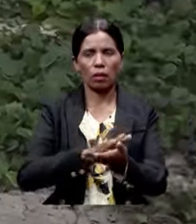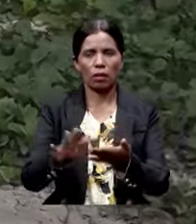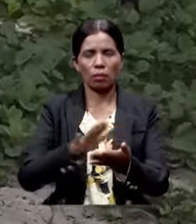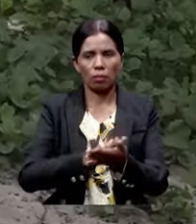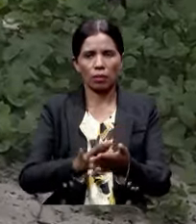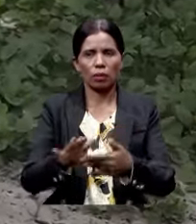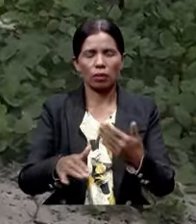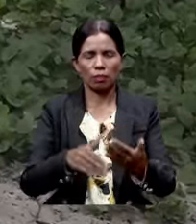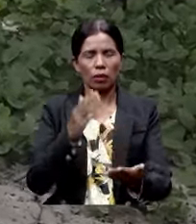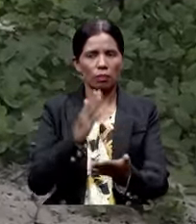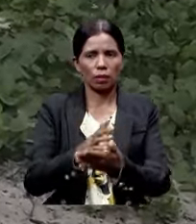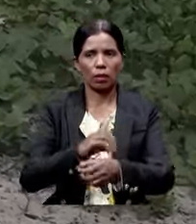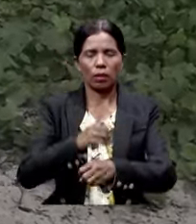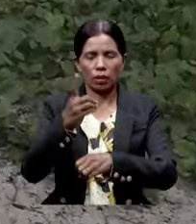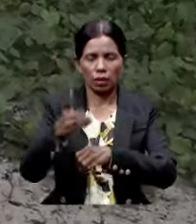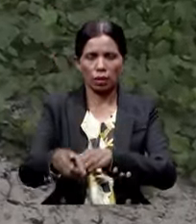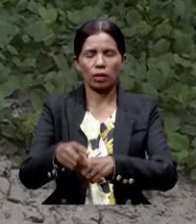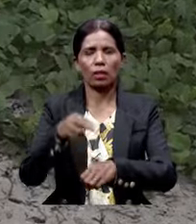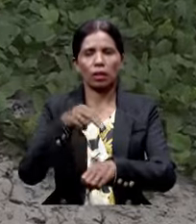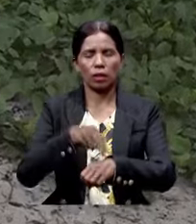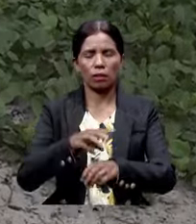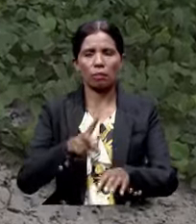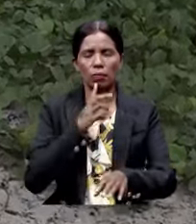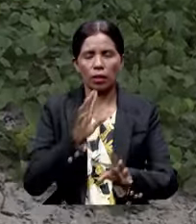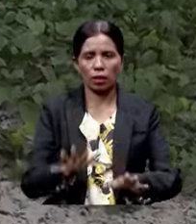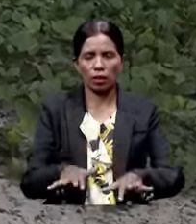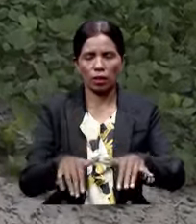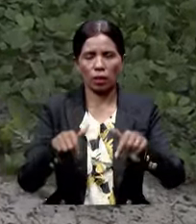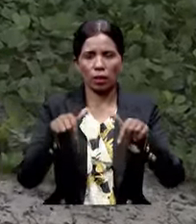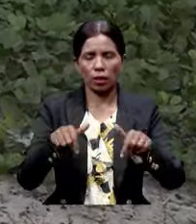zeral, bela evita inundasaun ihe tempu udang. Abrang Amaral, Maritu da Costa, GMN.